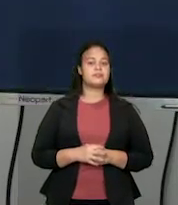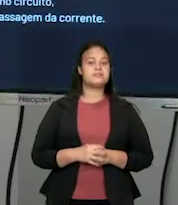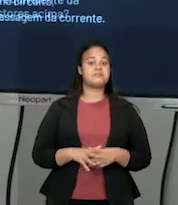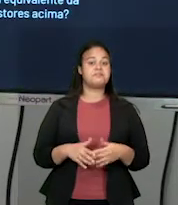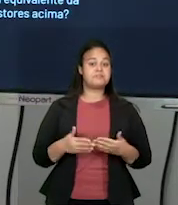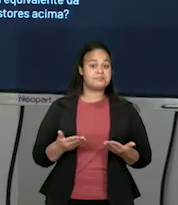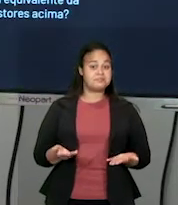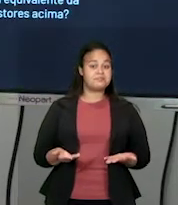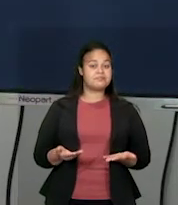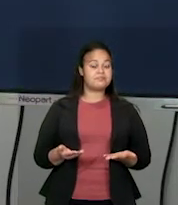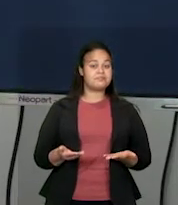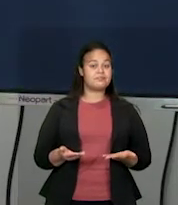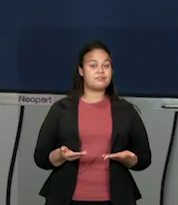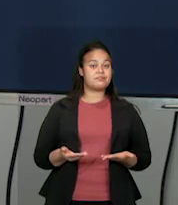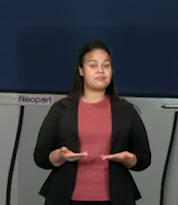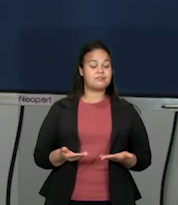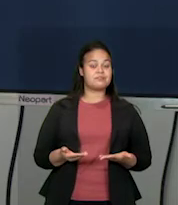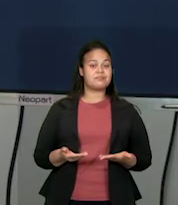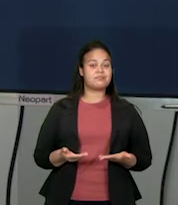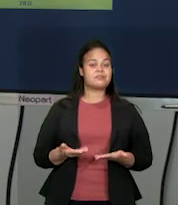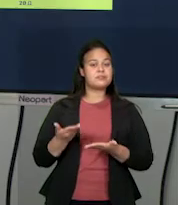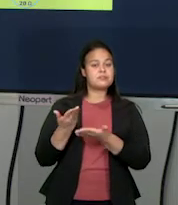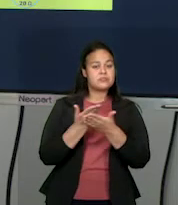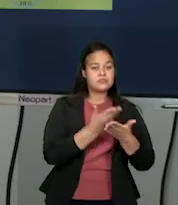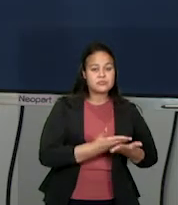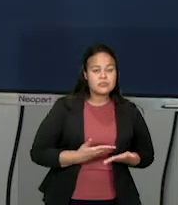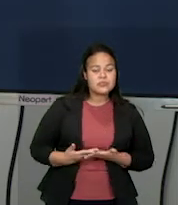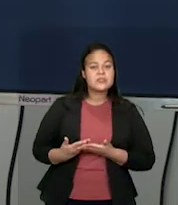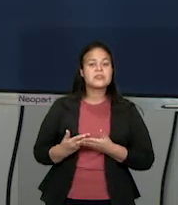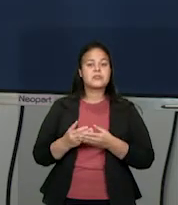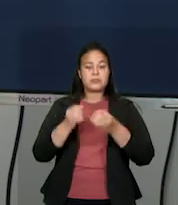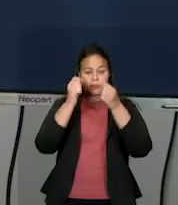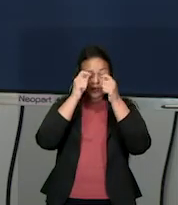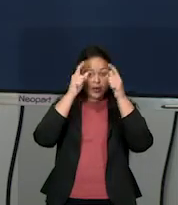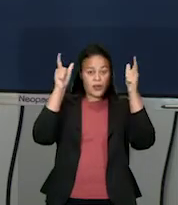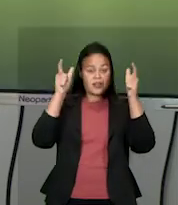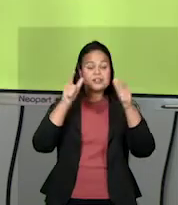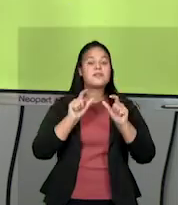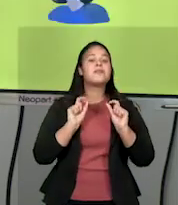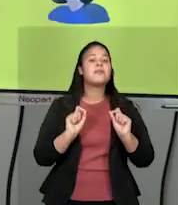Então, nós conhecemos nesta aula